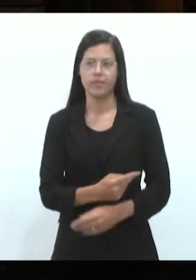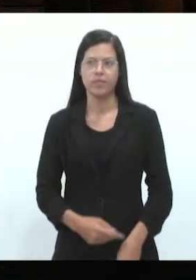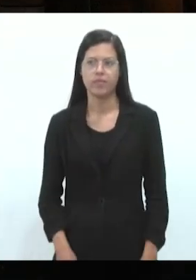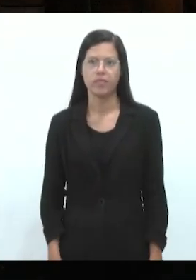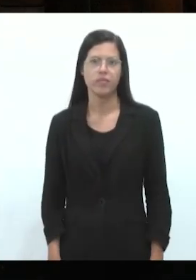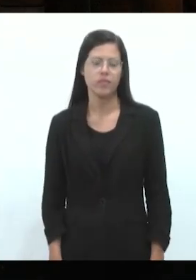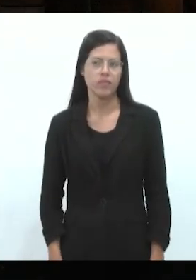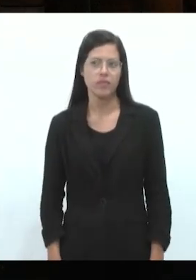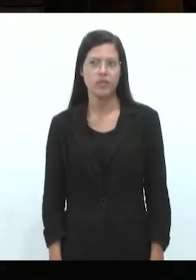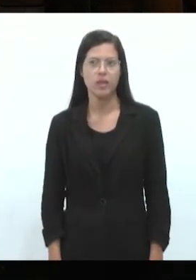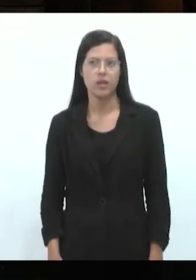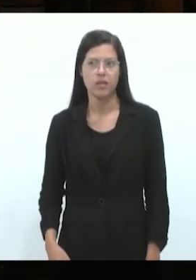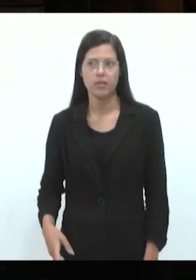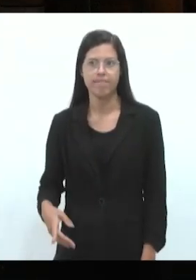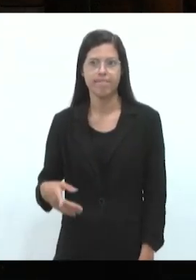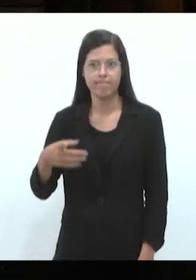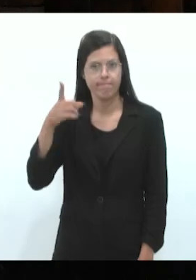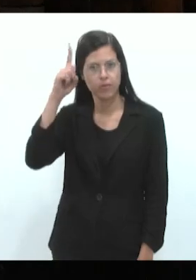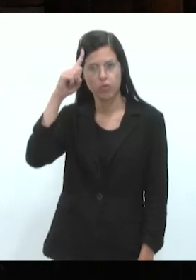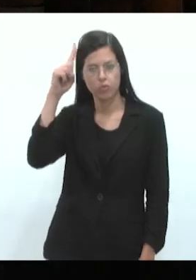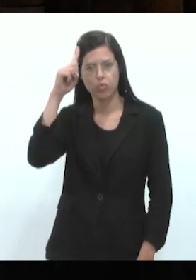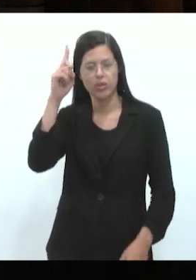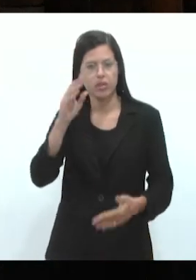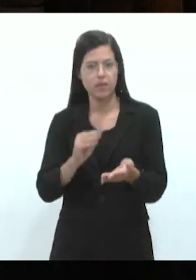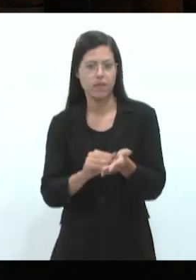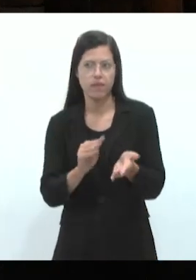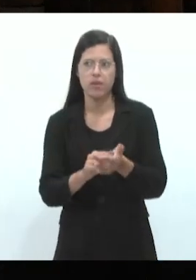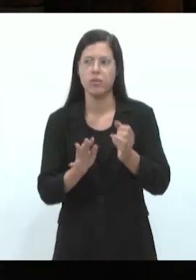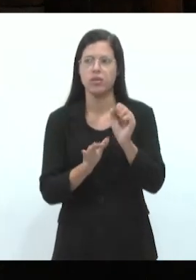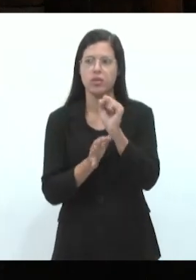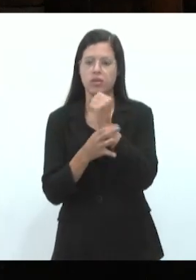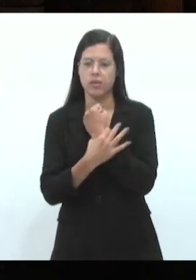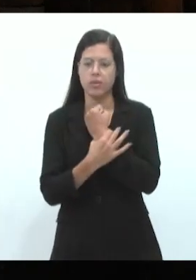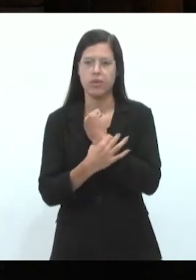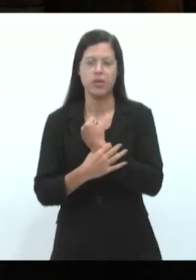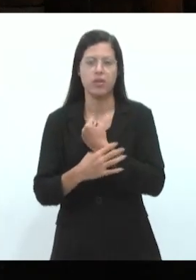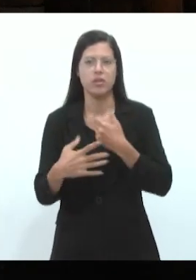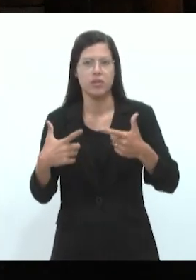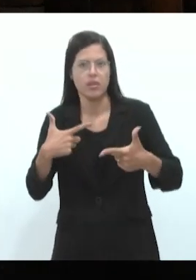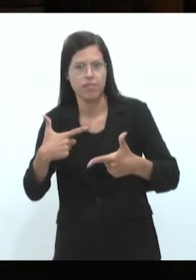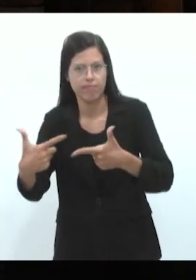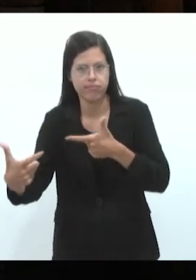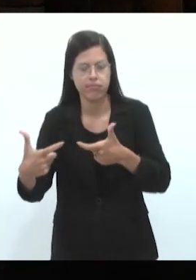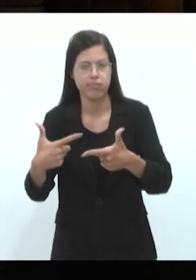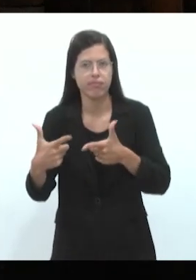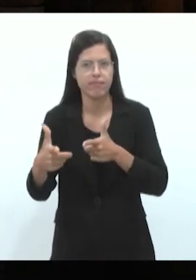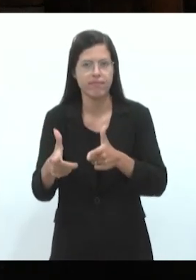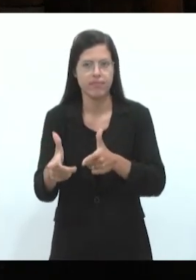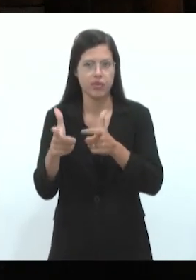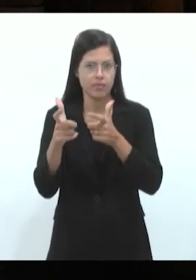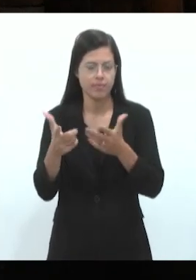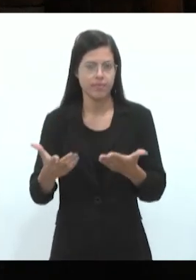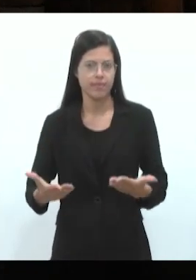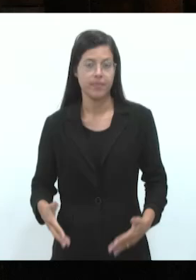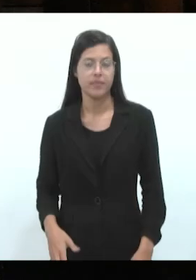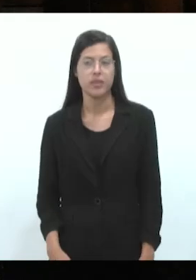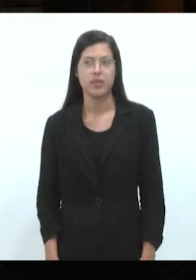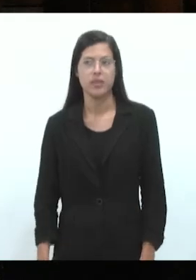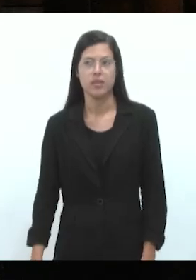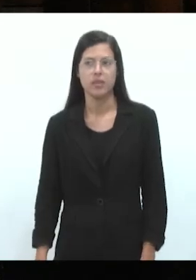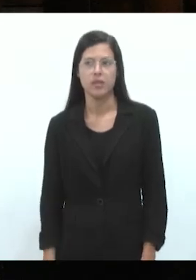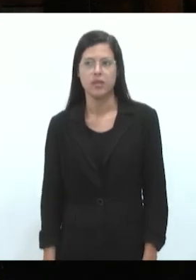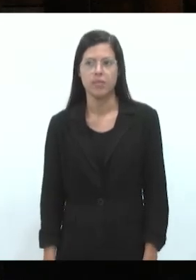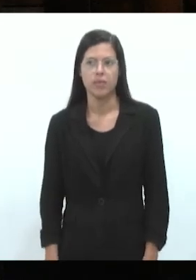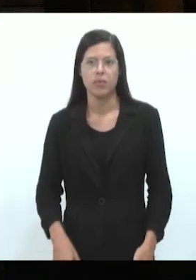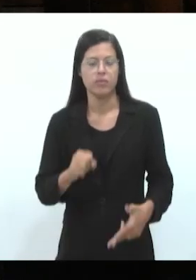esse cotidiano de insegurança, de desgraça, de balas perdidas, né, as instâncias